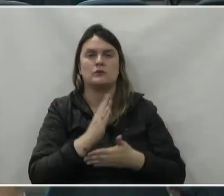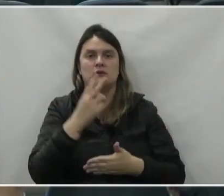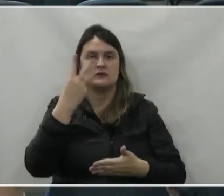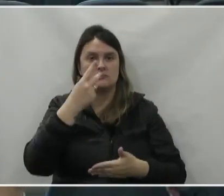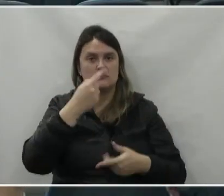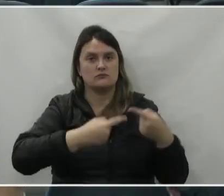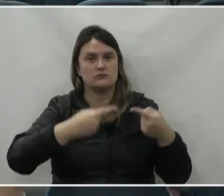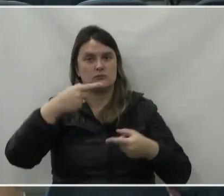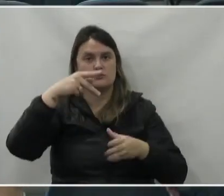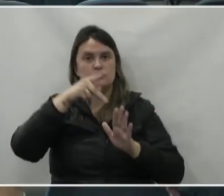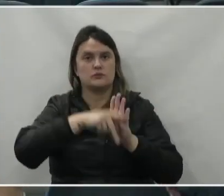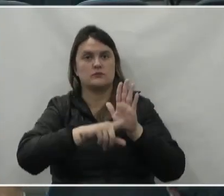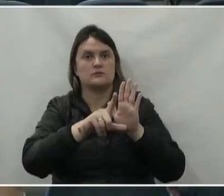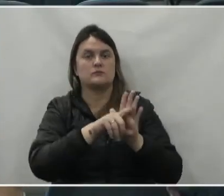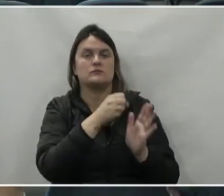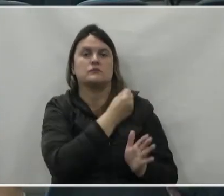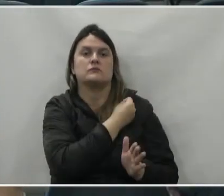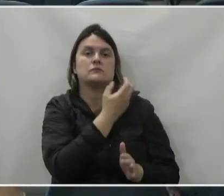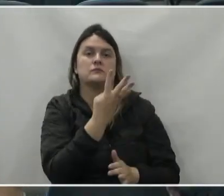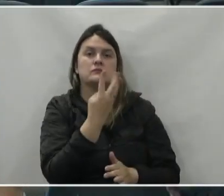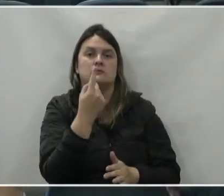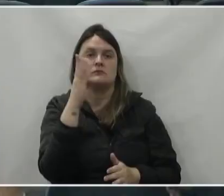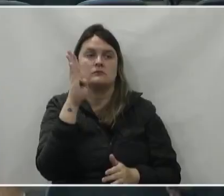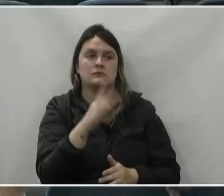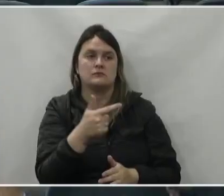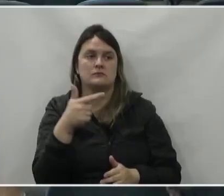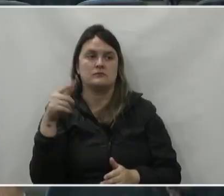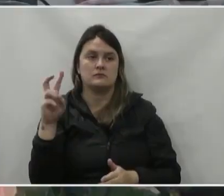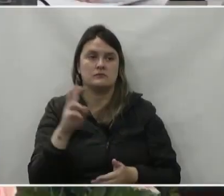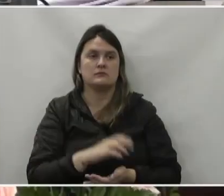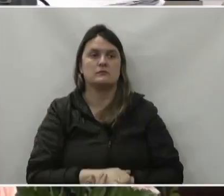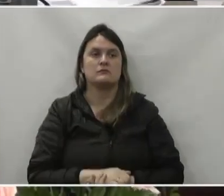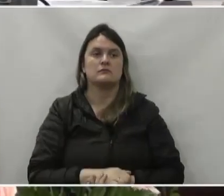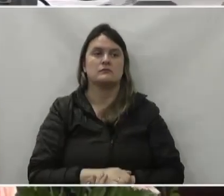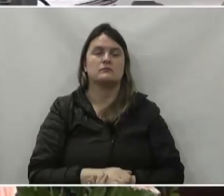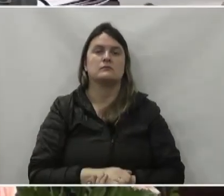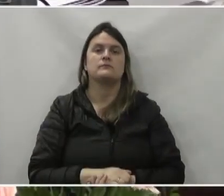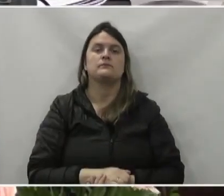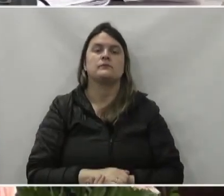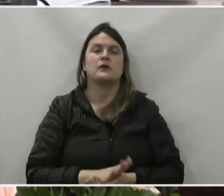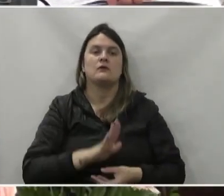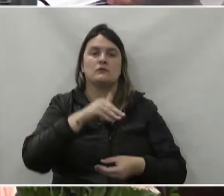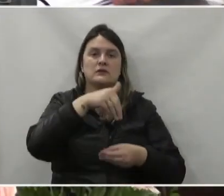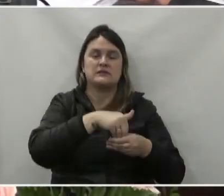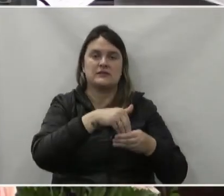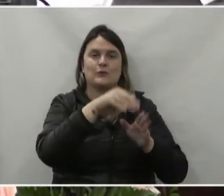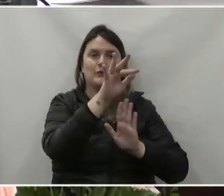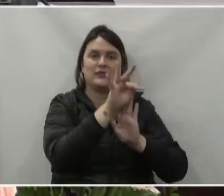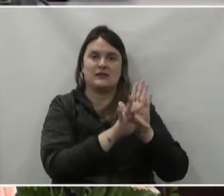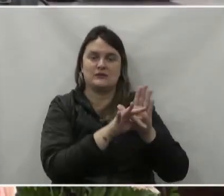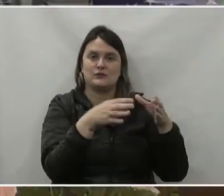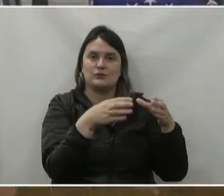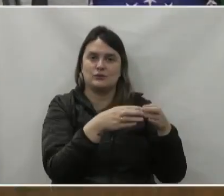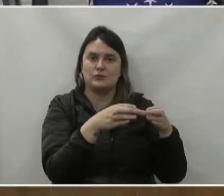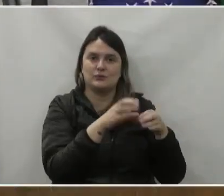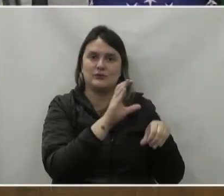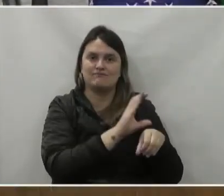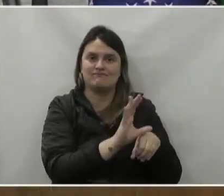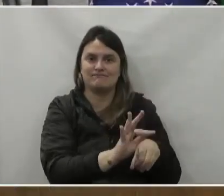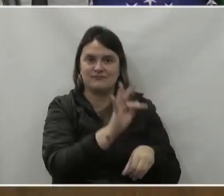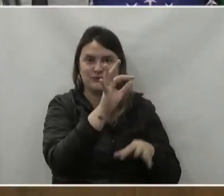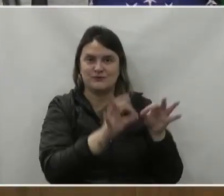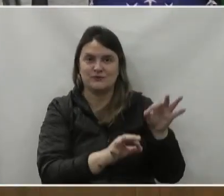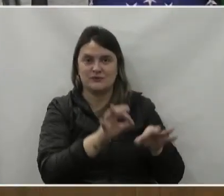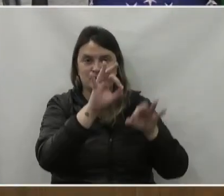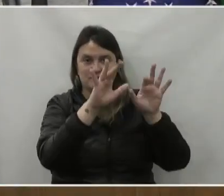discussão e votação do projeto de lei ordinária número 41/2025. Votação do parecer fundamental da Comissão de Constituição,